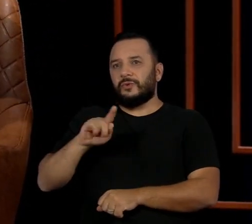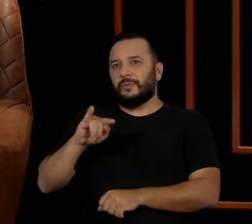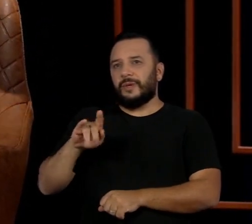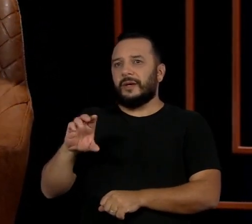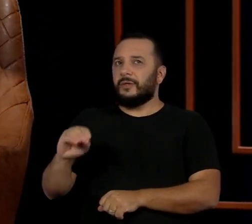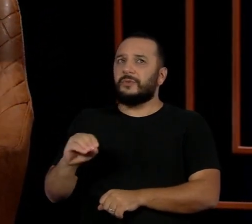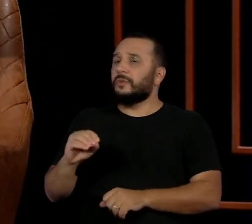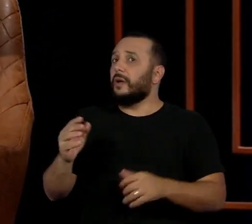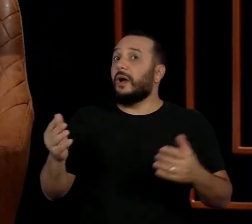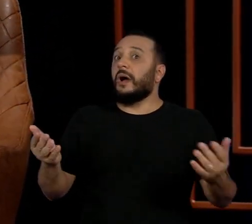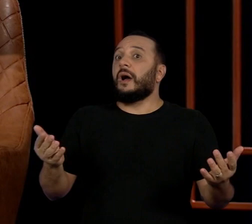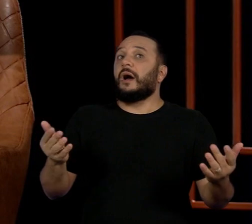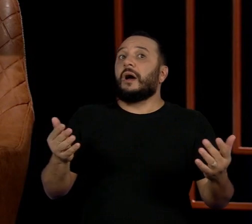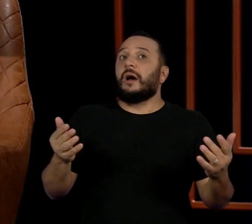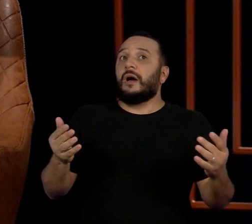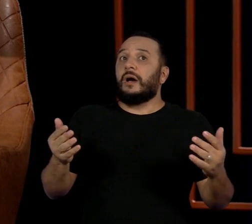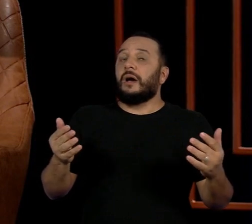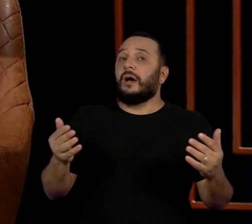fala...